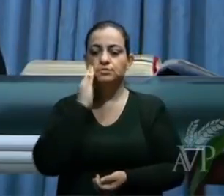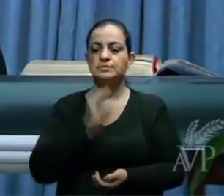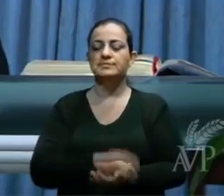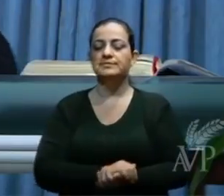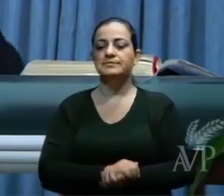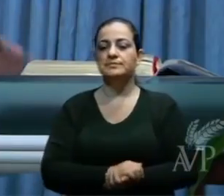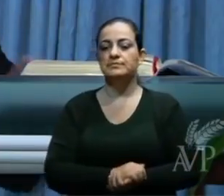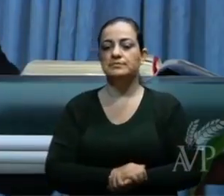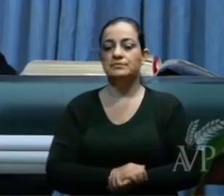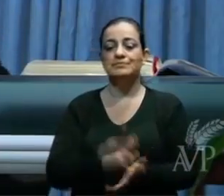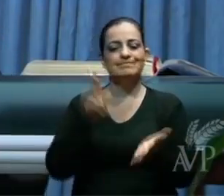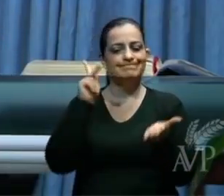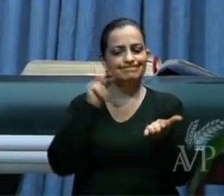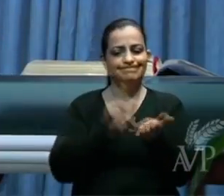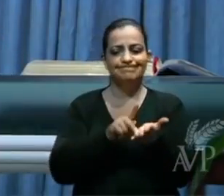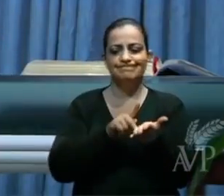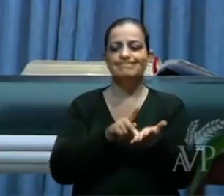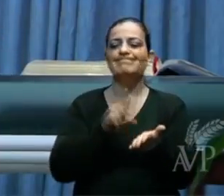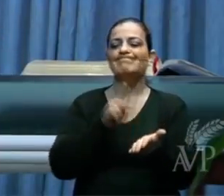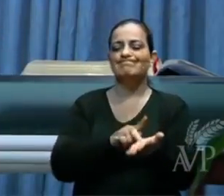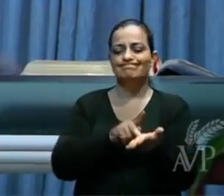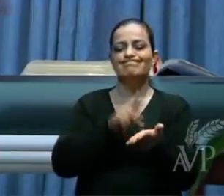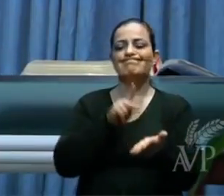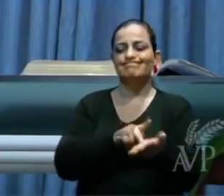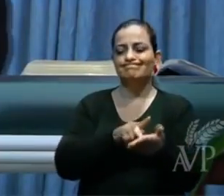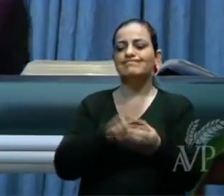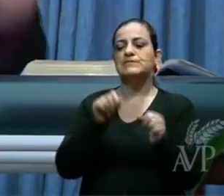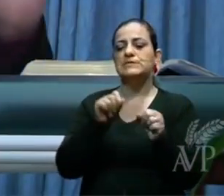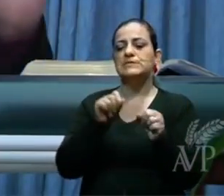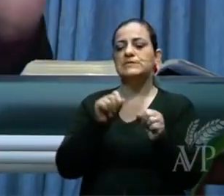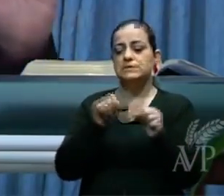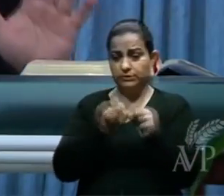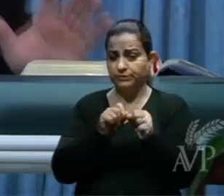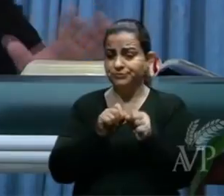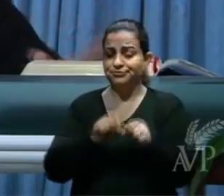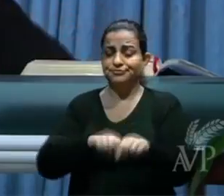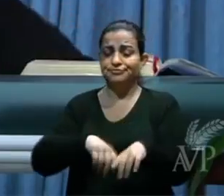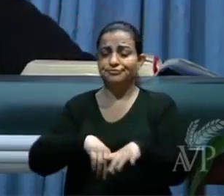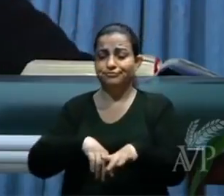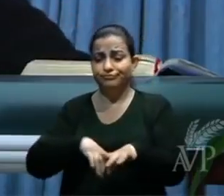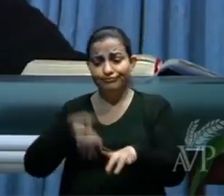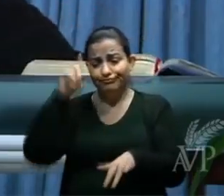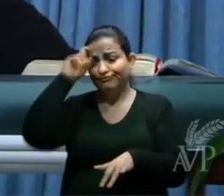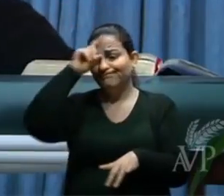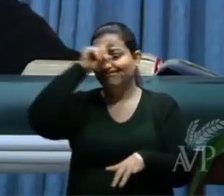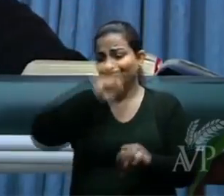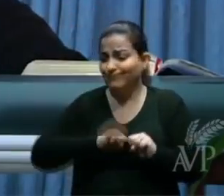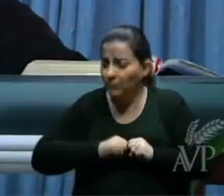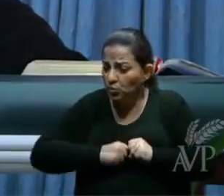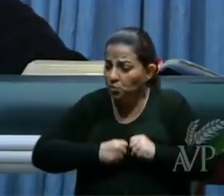e fazem sacrifício terríveis porque